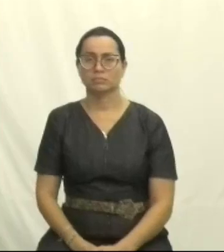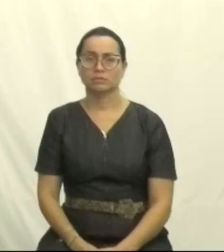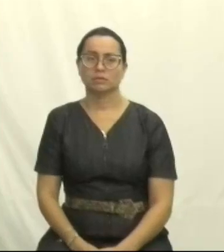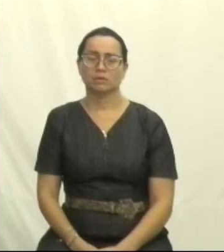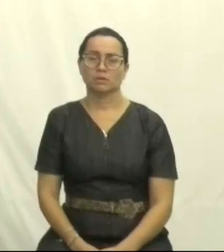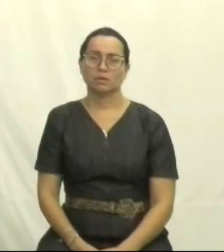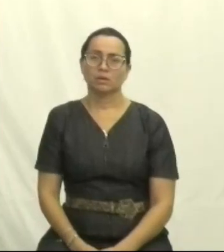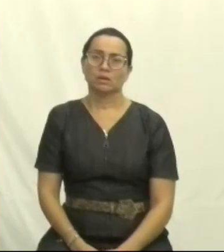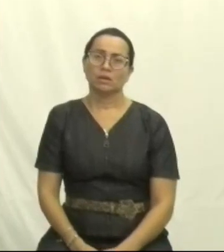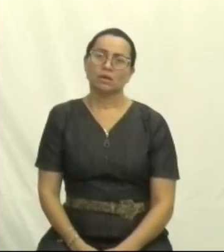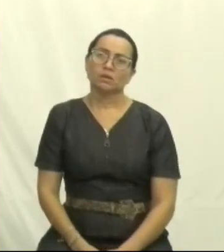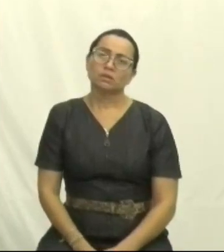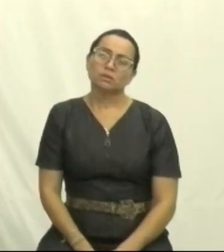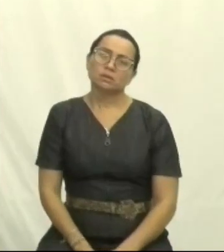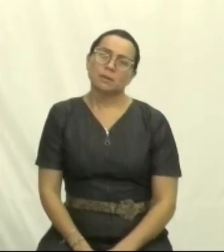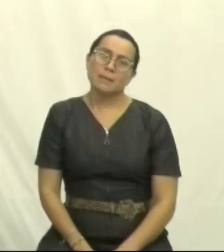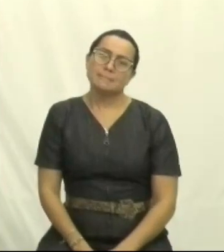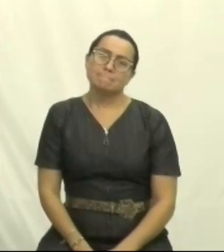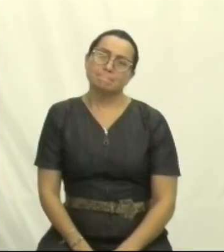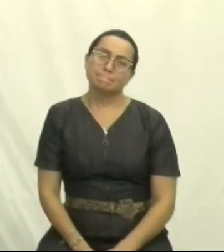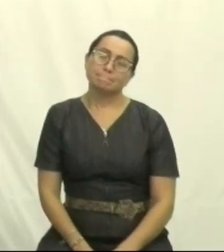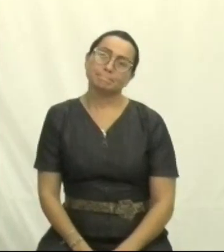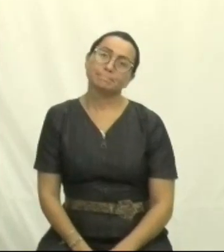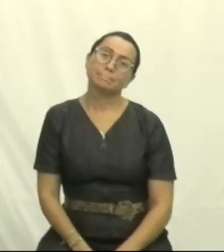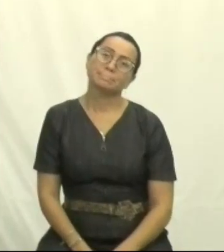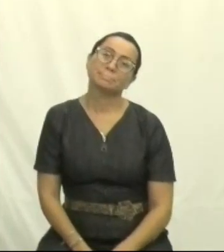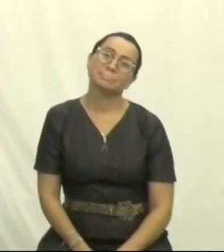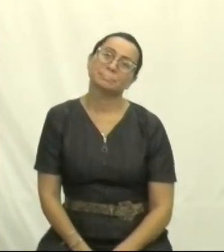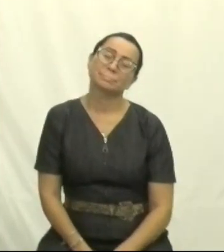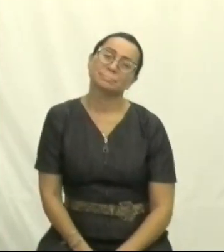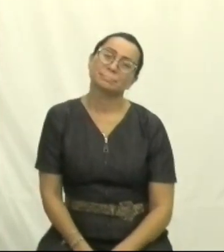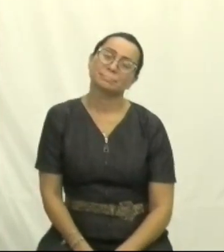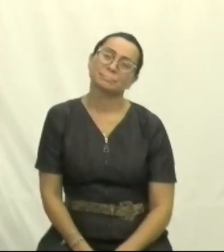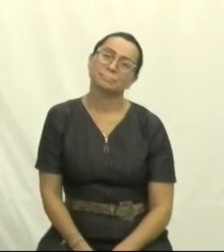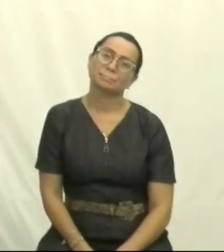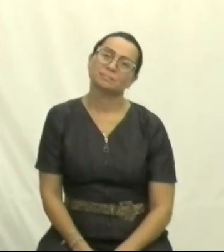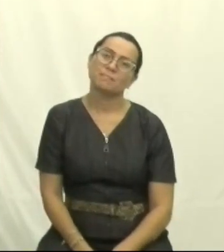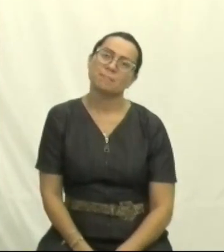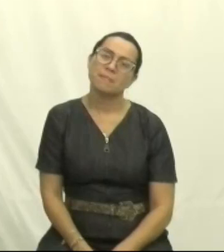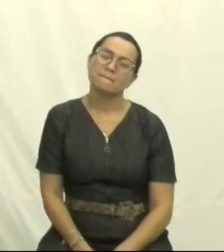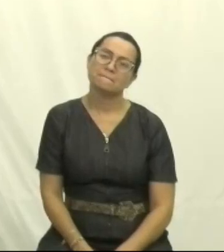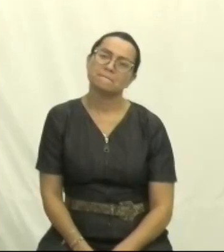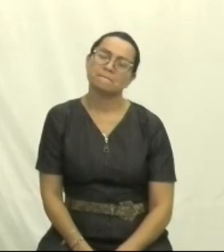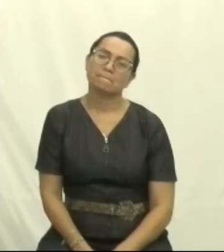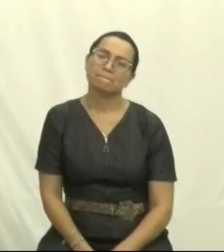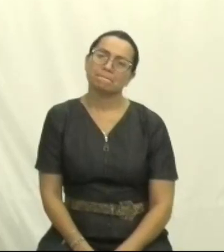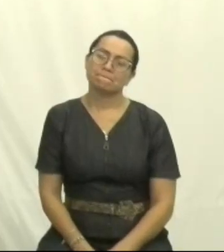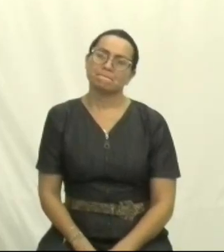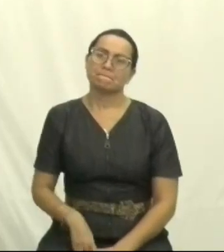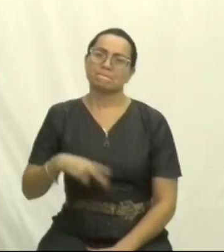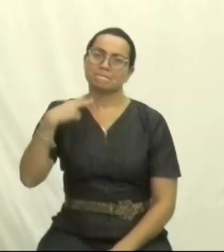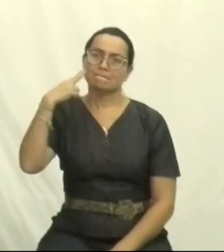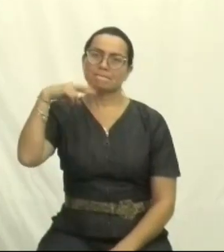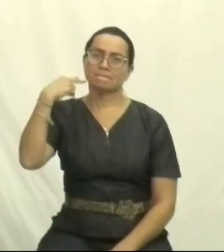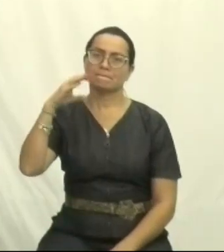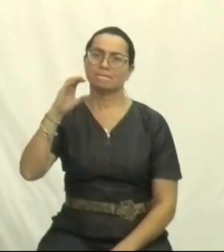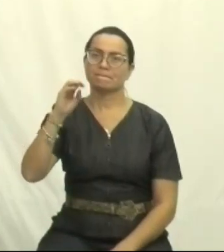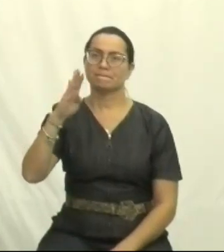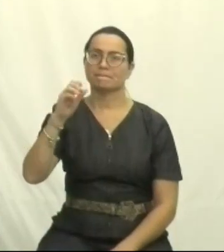do suplente vereador Toninho da Figueira, seja bem-vindo. Com a palavra, o vereador Obadias Benones da Silva.